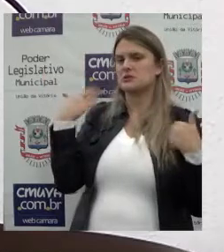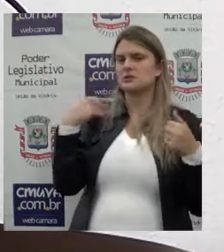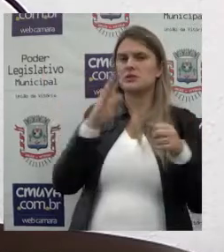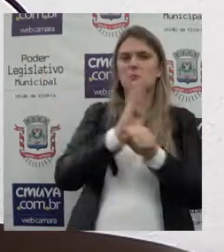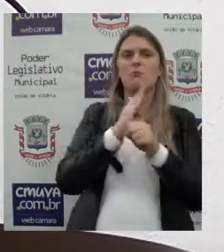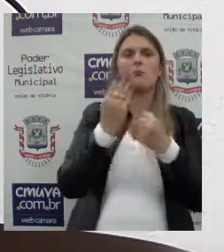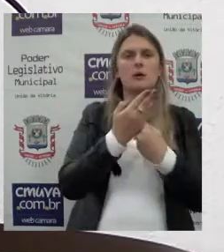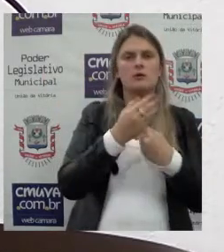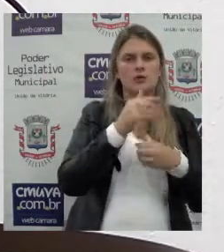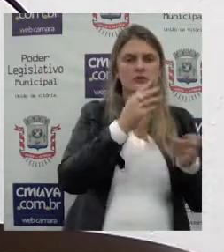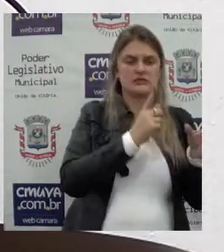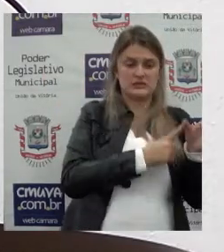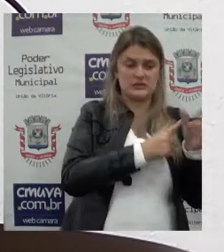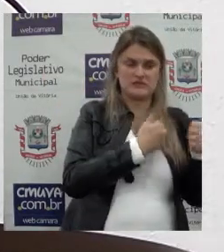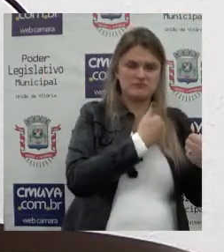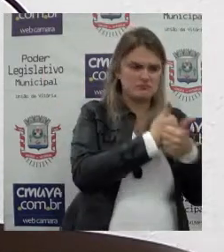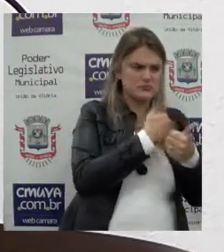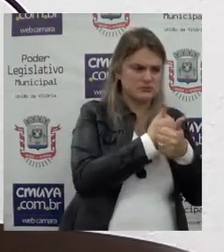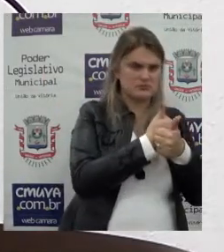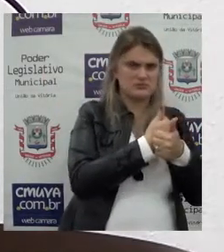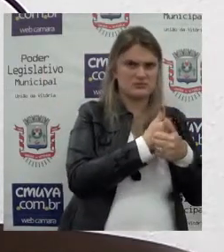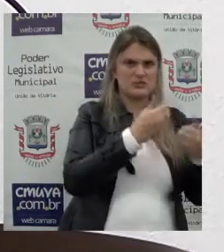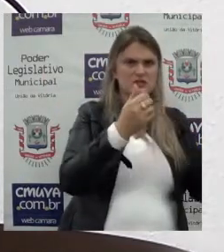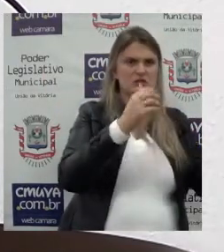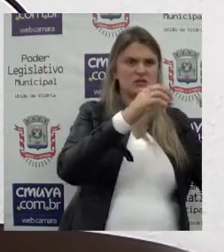Eu passei num bairro esse dia no município aqui perto,